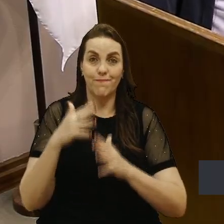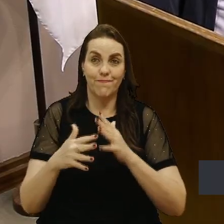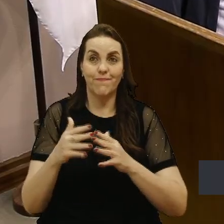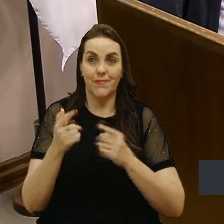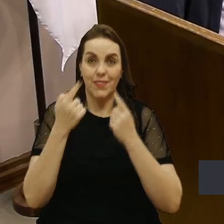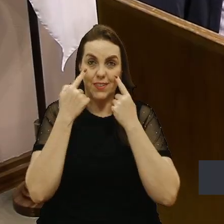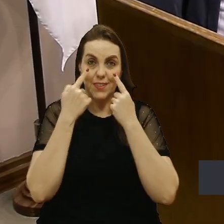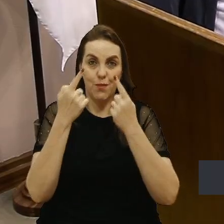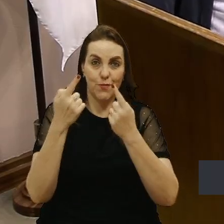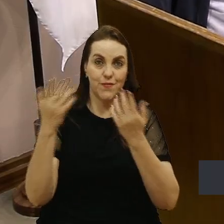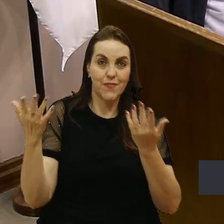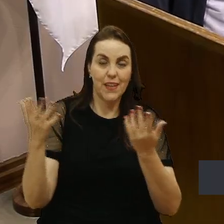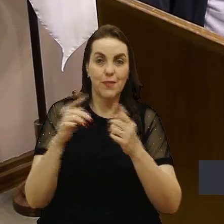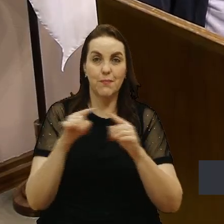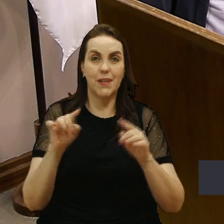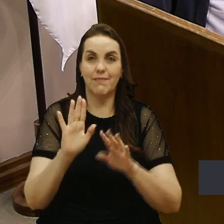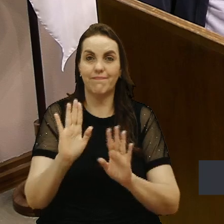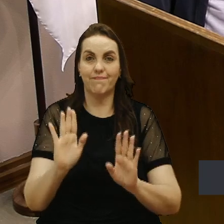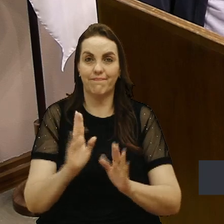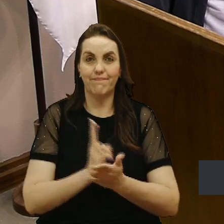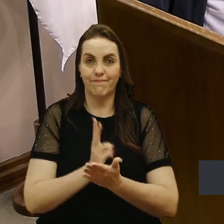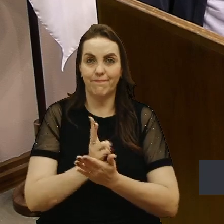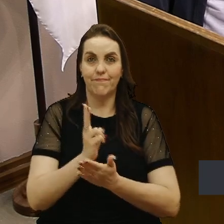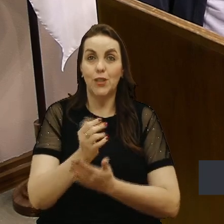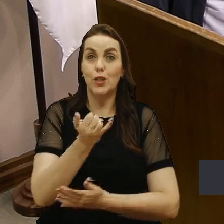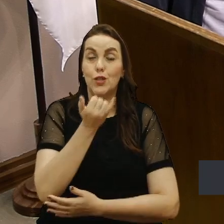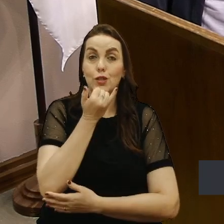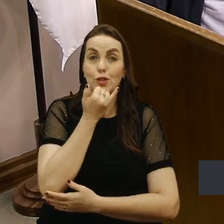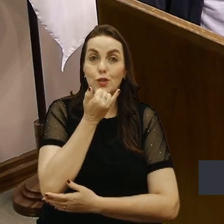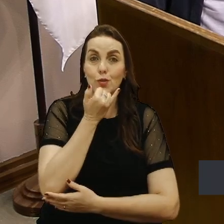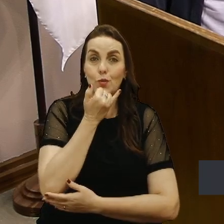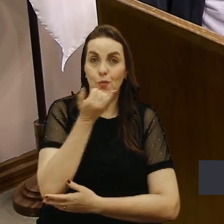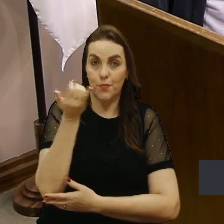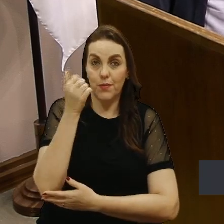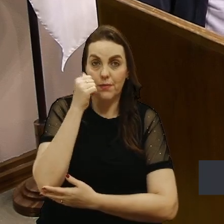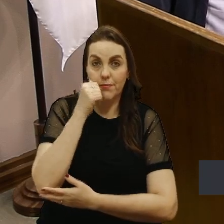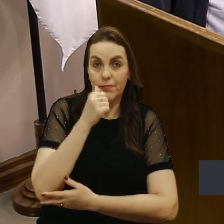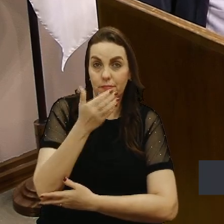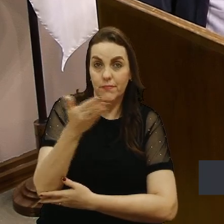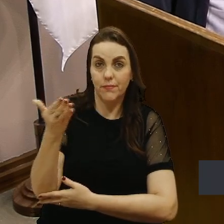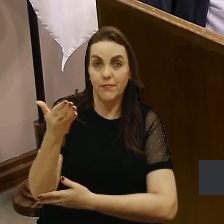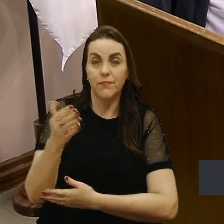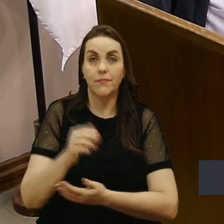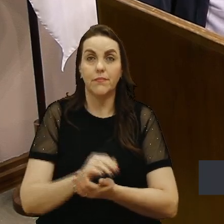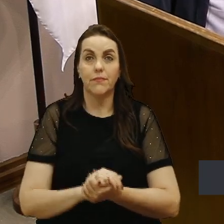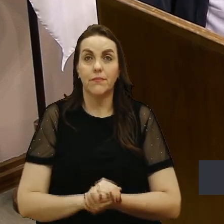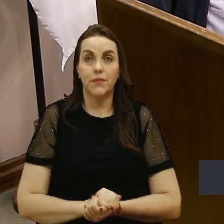Pode continuar. Desculpa, minha senhora, eu vou continuar, cara.